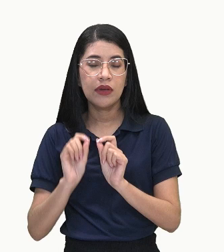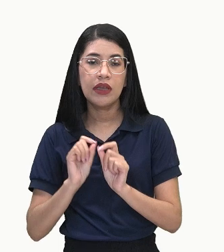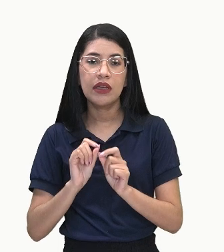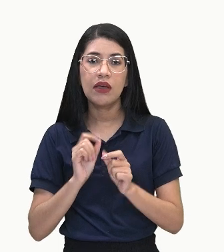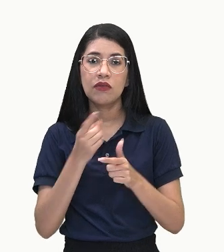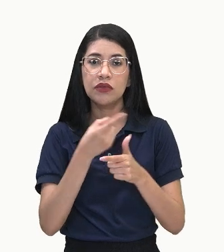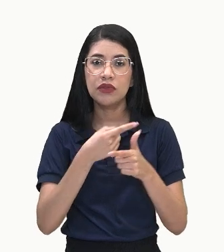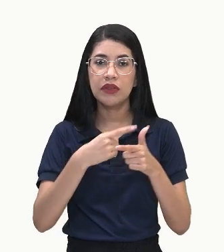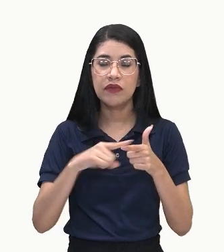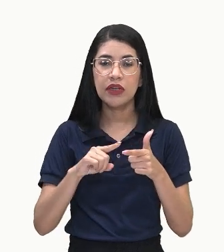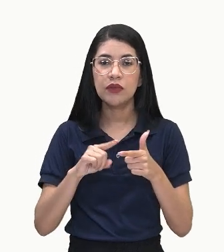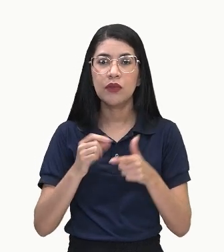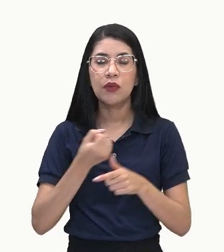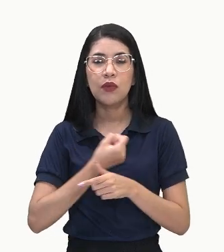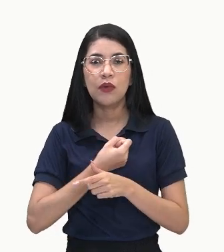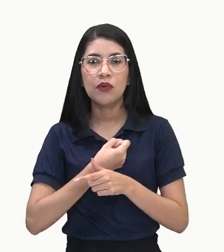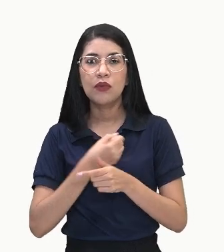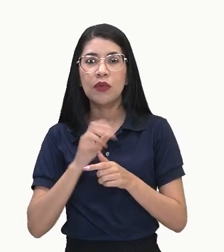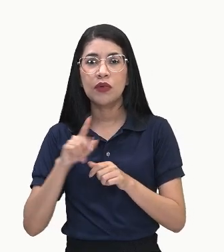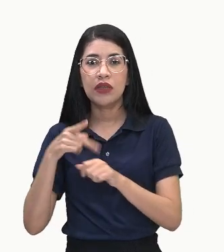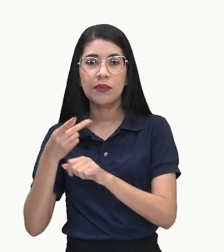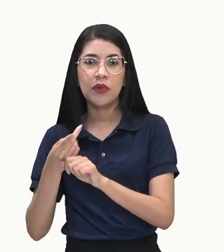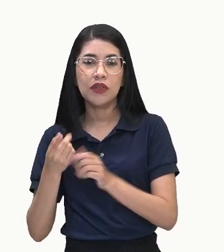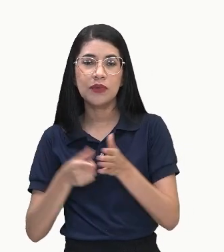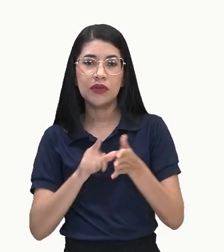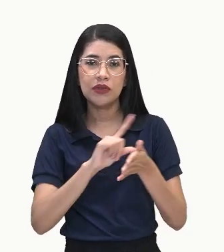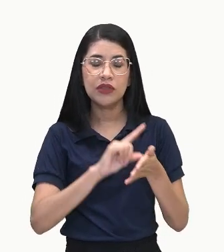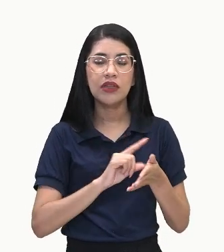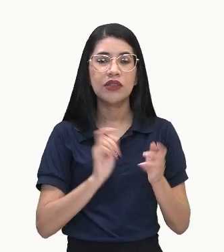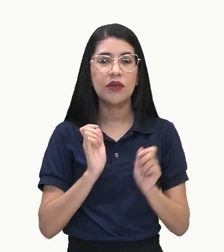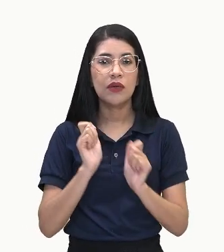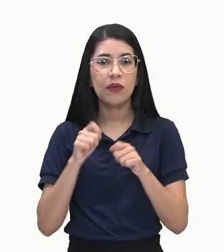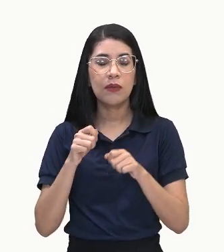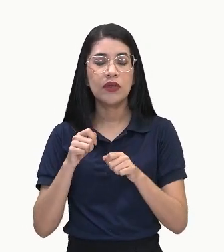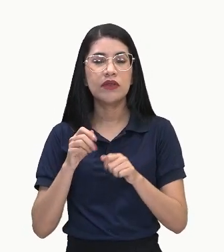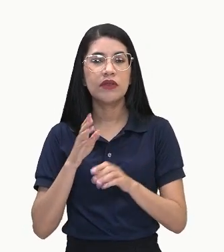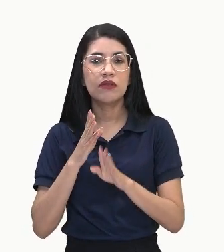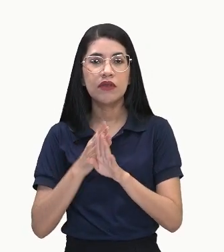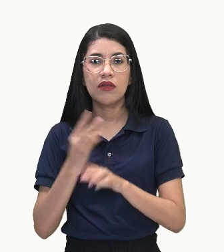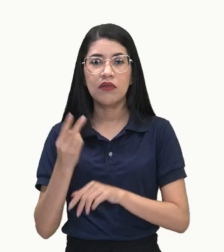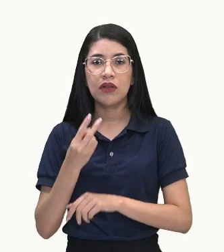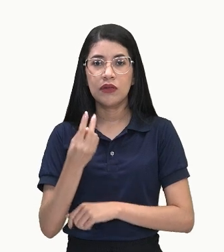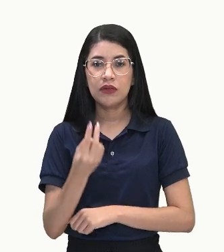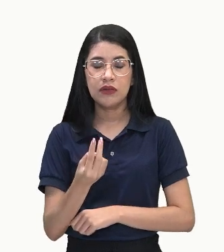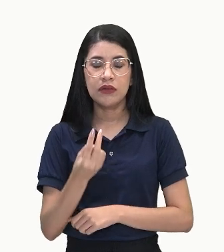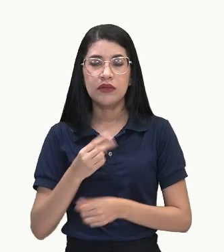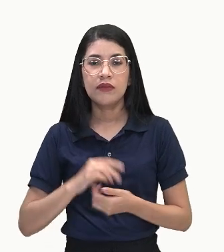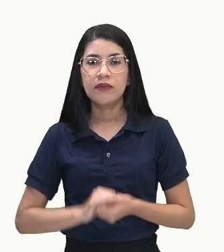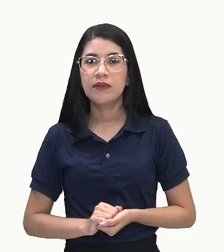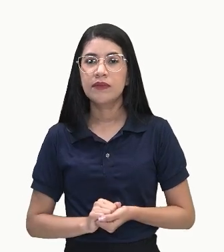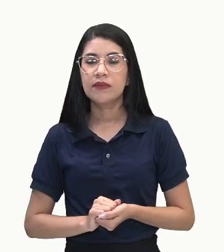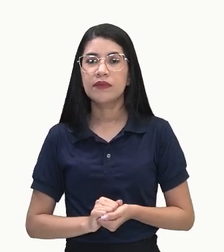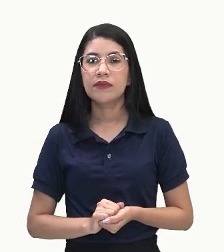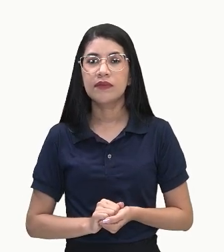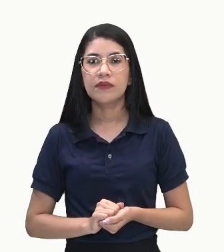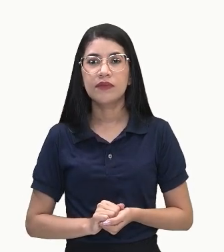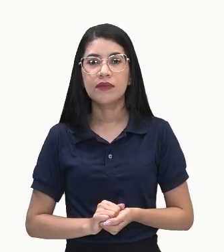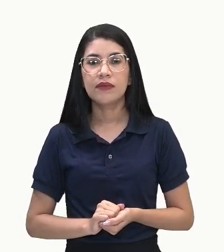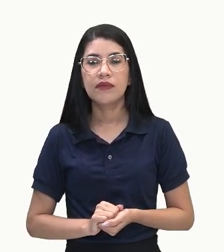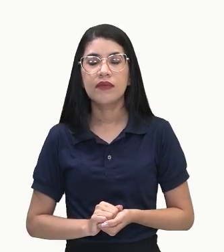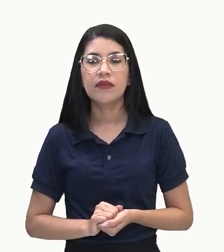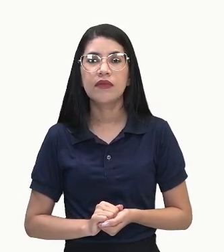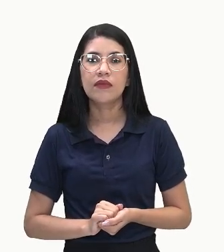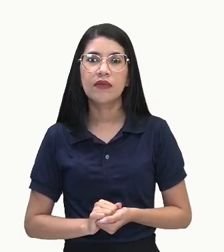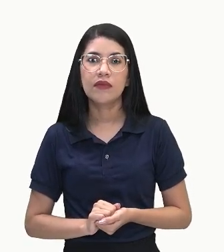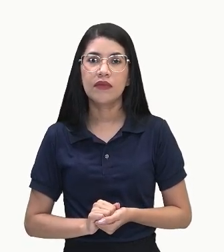anterior, eu encontro a razão 2, ok? Partindo desse princípio, a